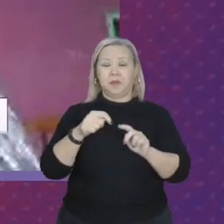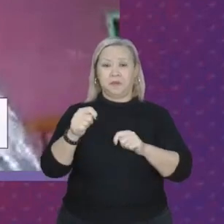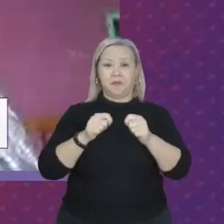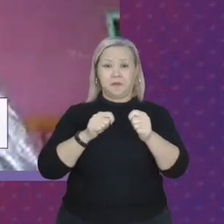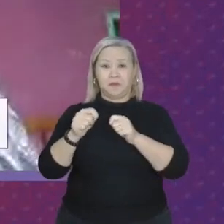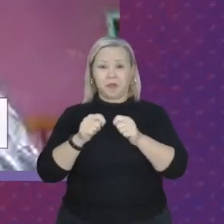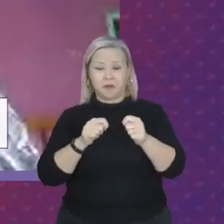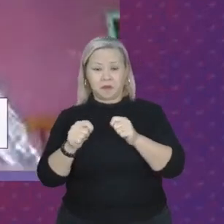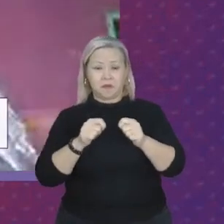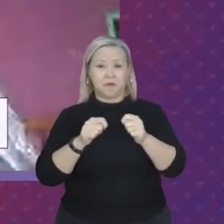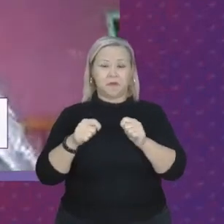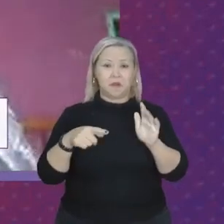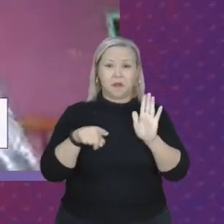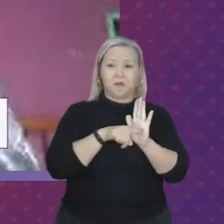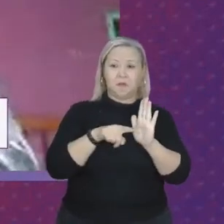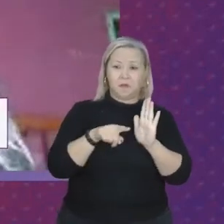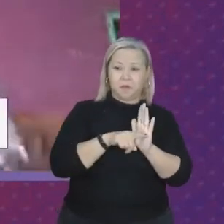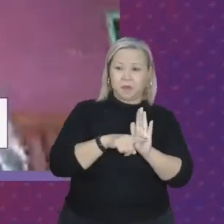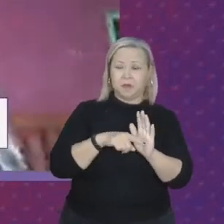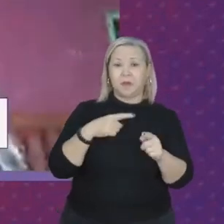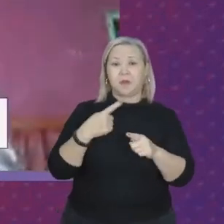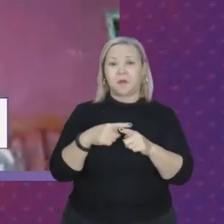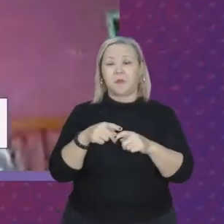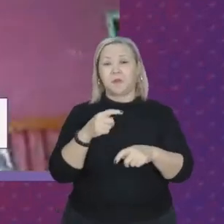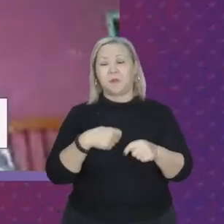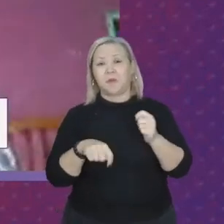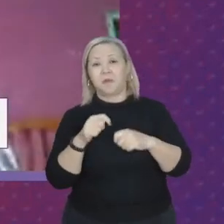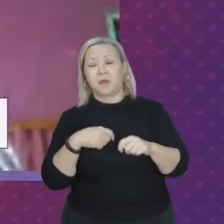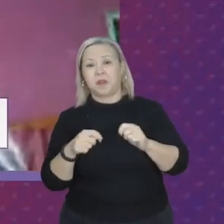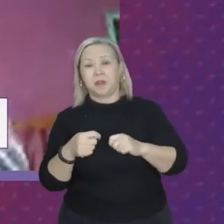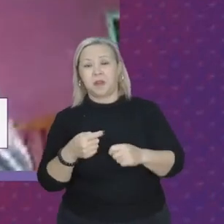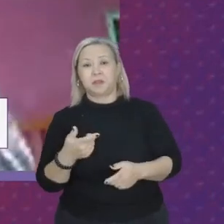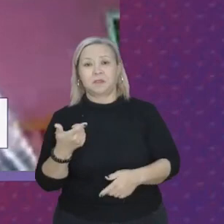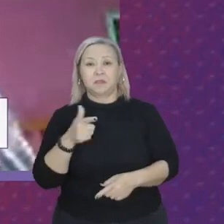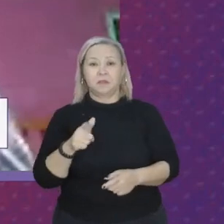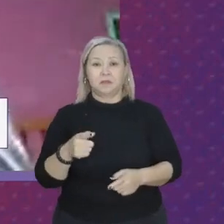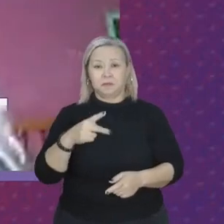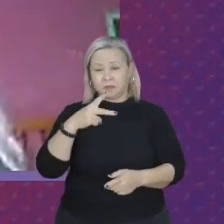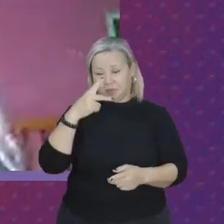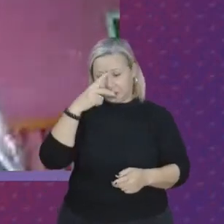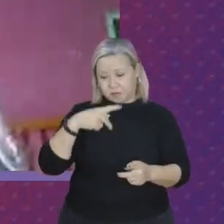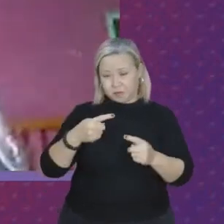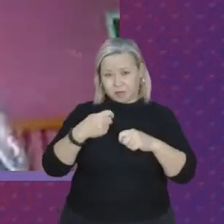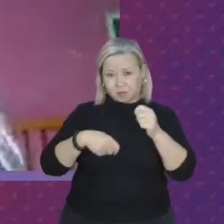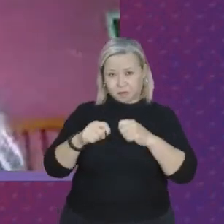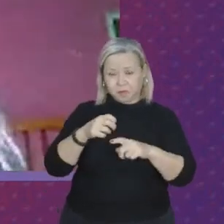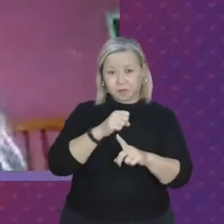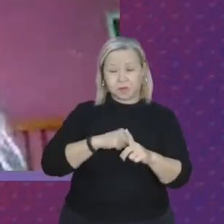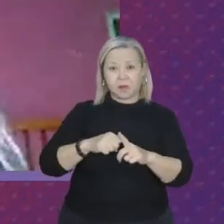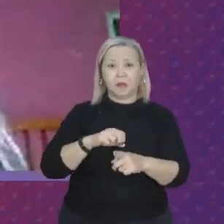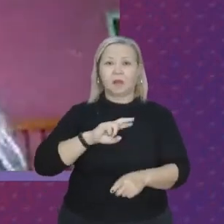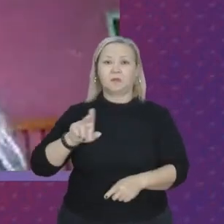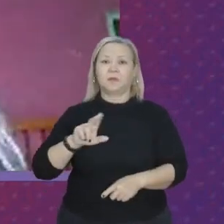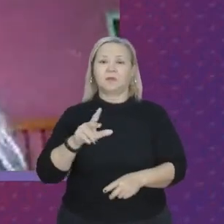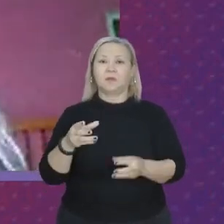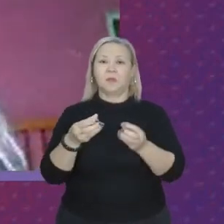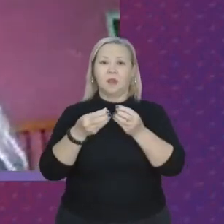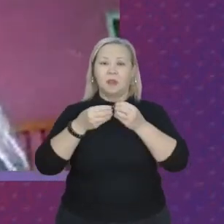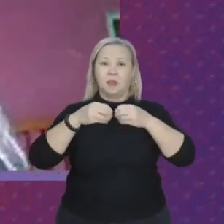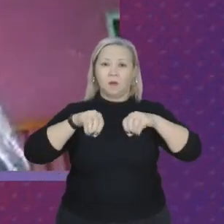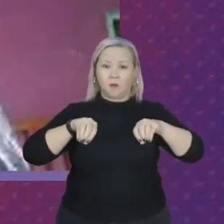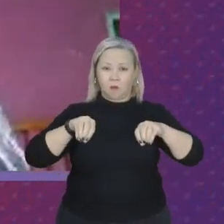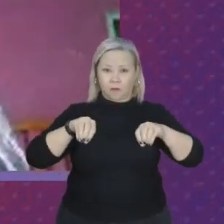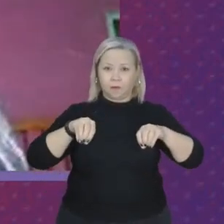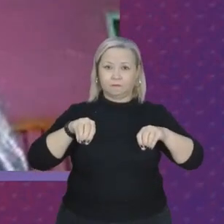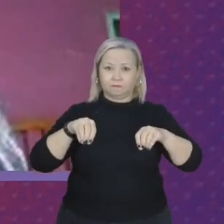que vai controlar o mínimo, porque o mercado, né, se autorregula e resolve todos os problemas da sociedade, não é algo novo, né? Se a gente for